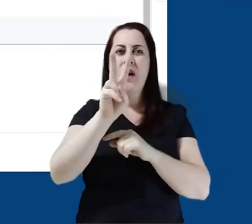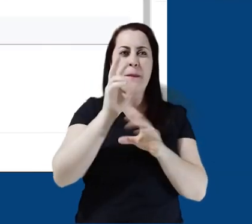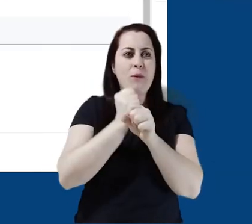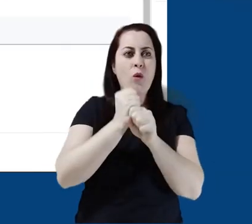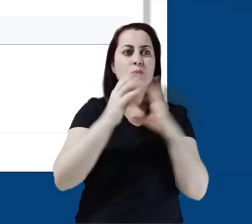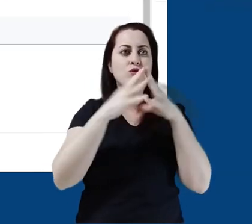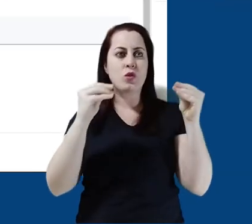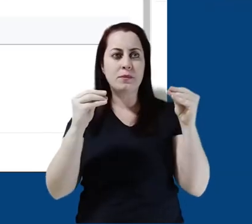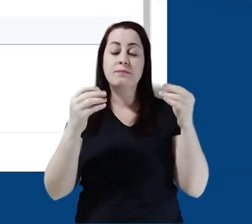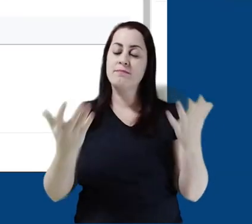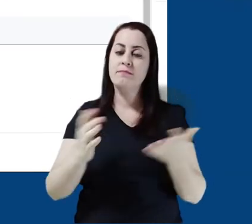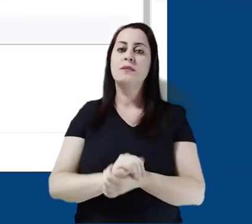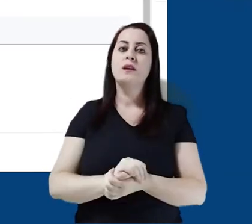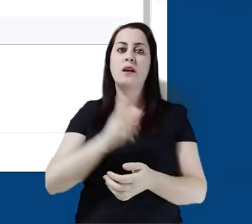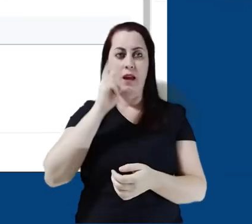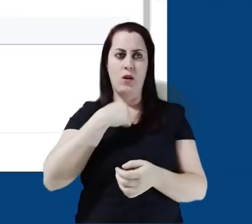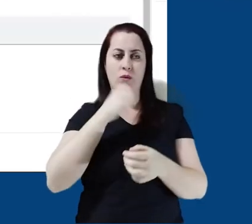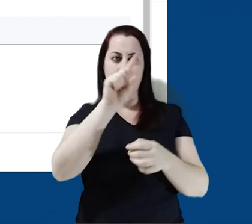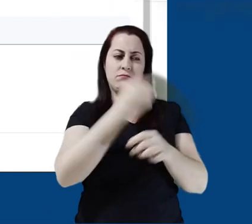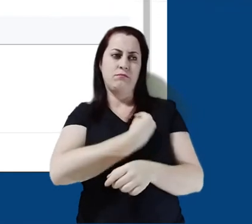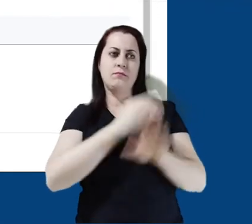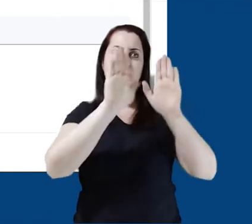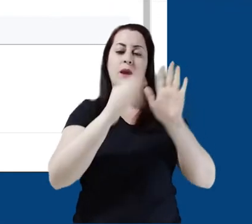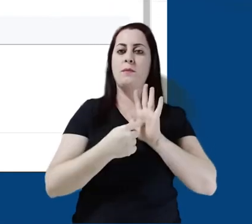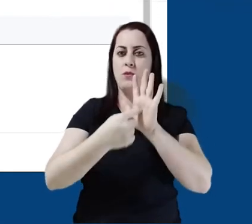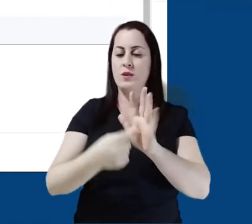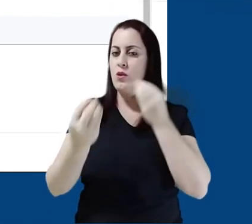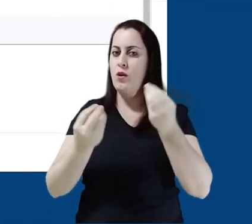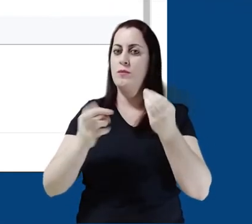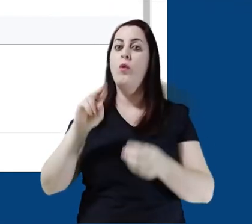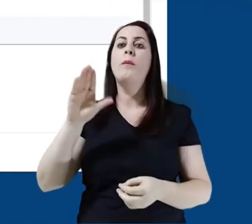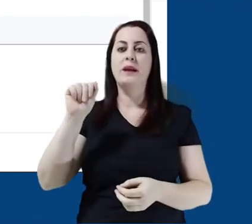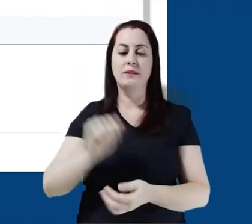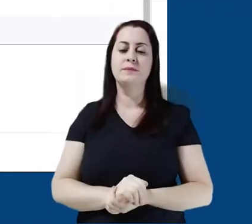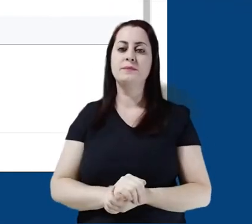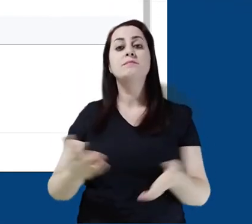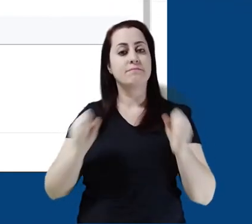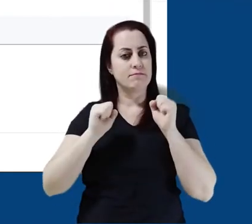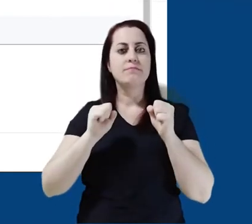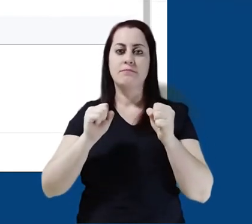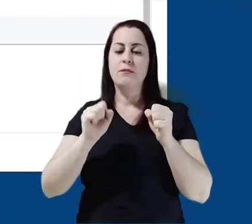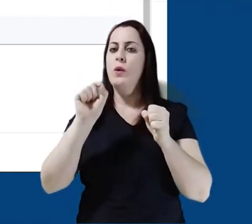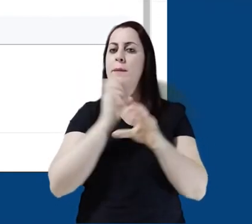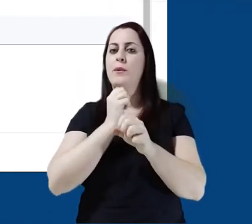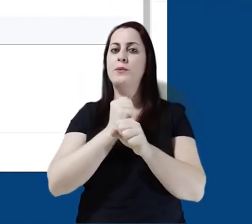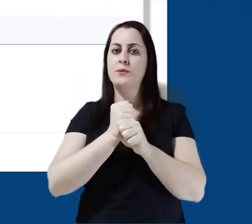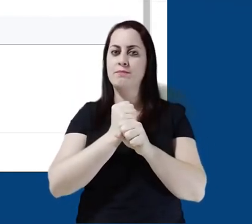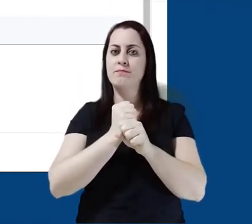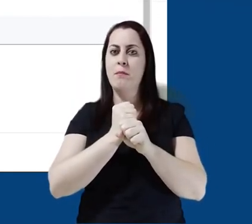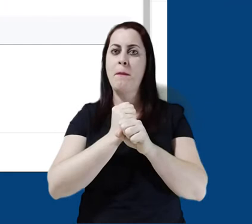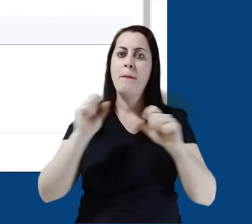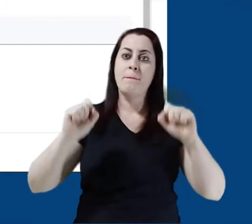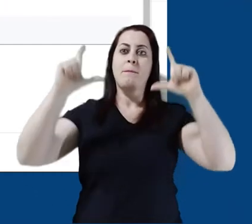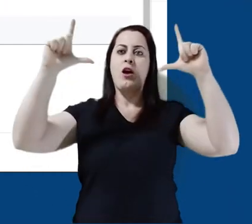pontos some deixa ele ativo para podermos demonstrar a utilização completa das rubricas podemos também classificar os pontos como